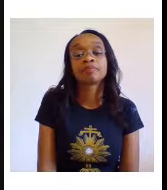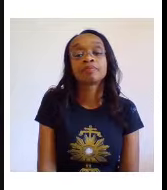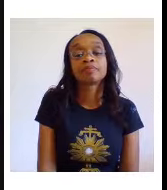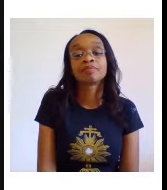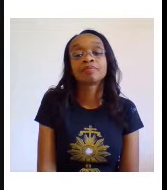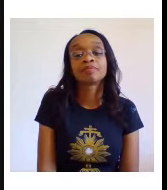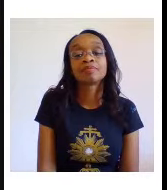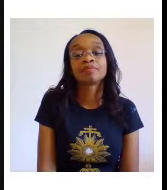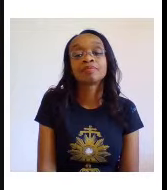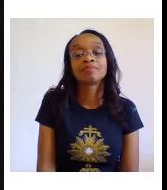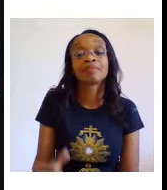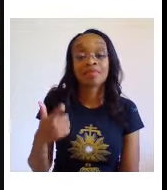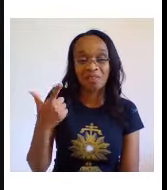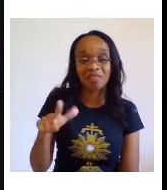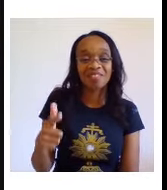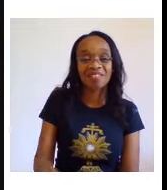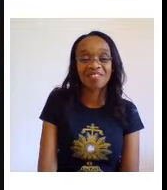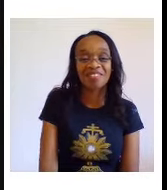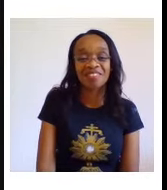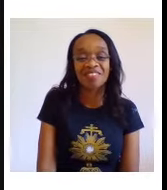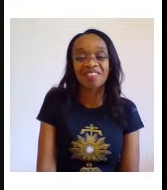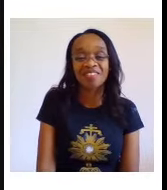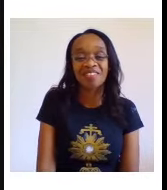Tânia, faça a segunda para ele.